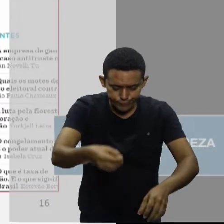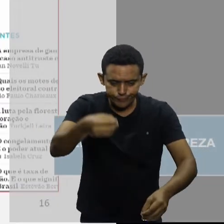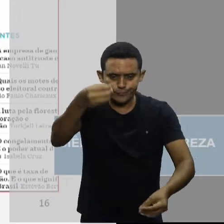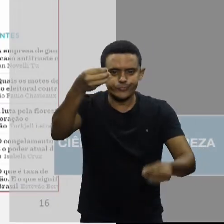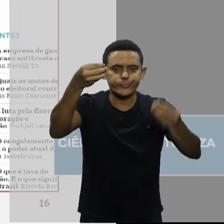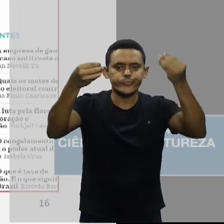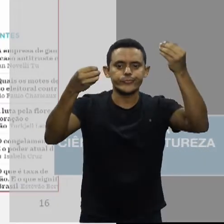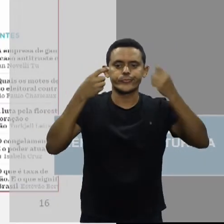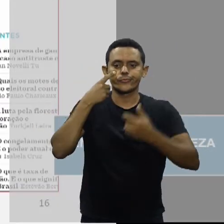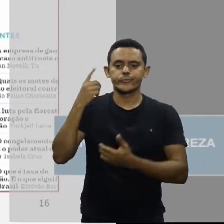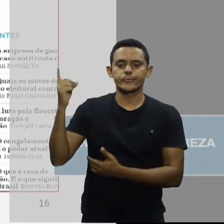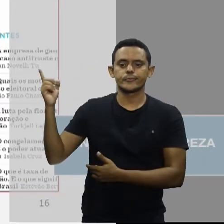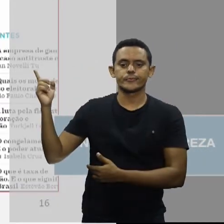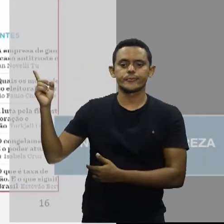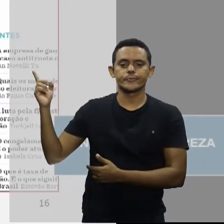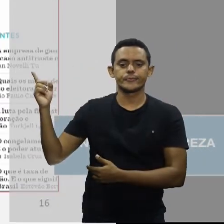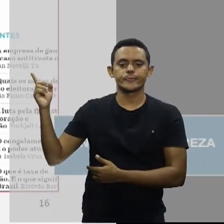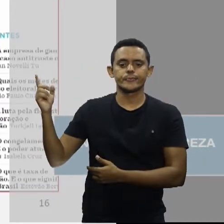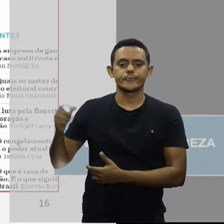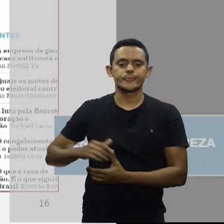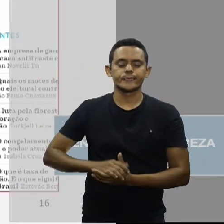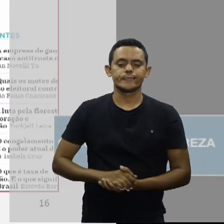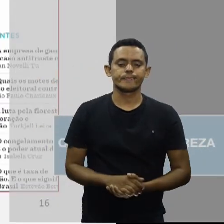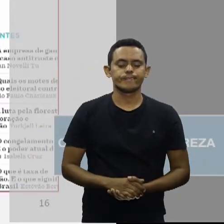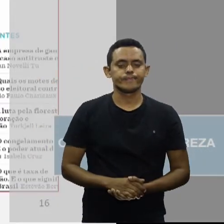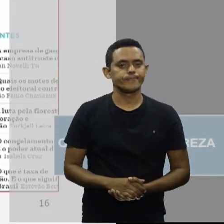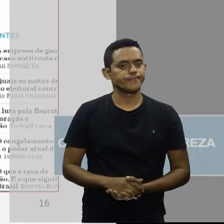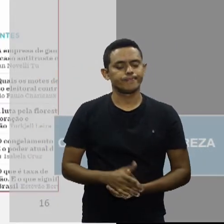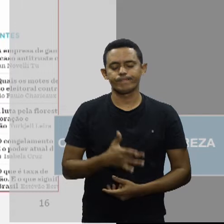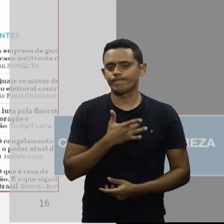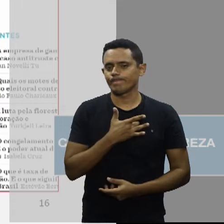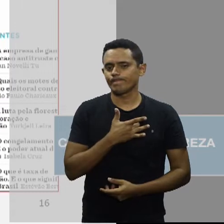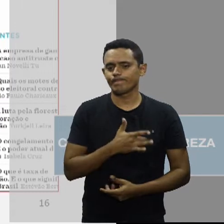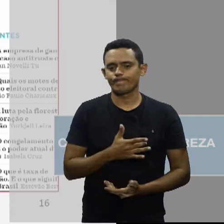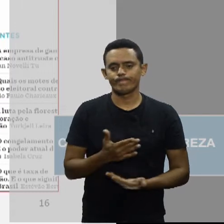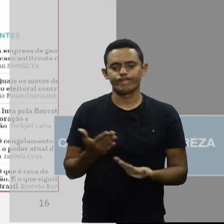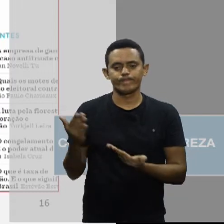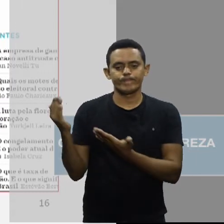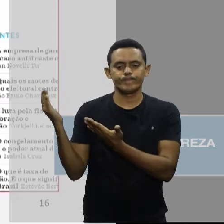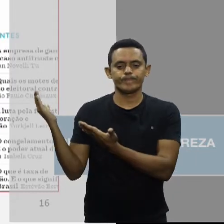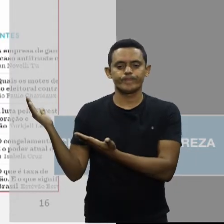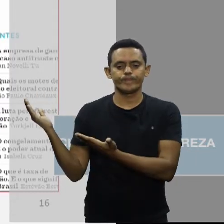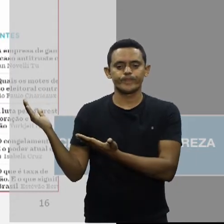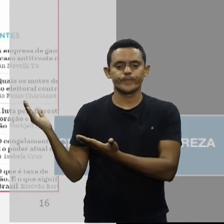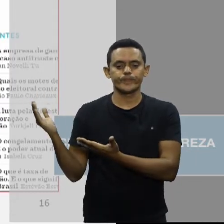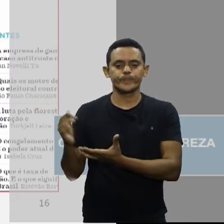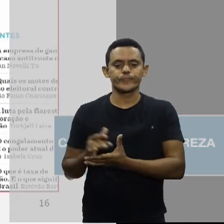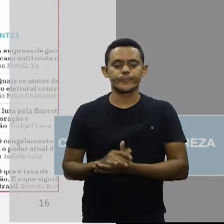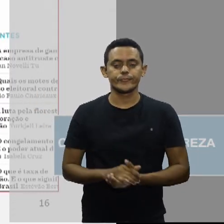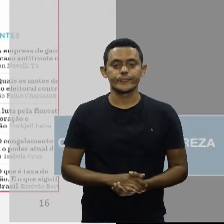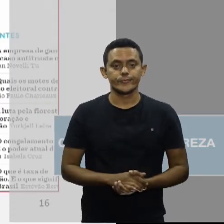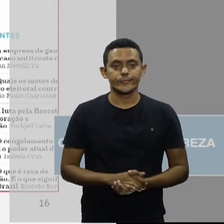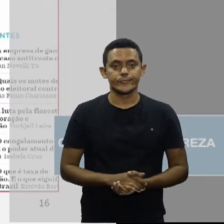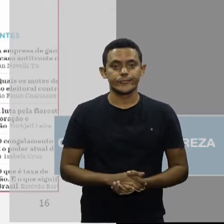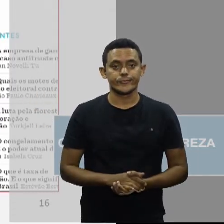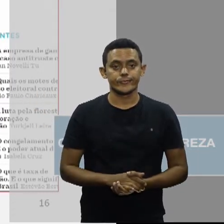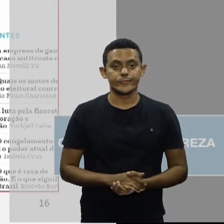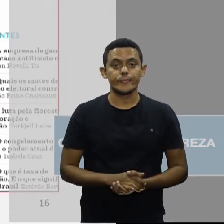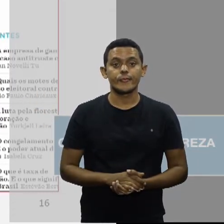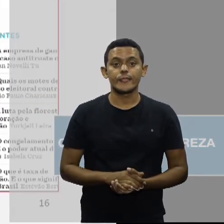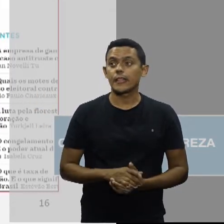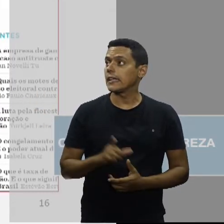450 anos para se desfazer. E aí, a gente vê a imagem de um mergulhador, né? Isso aí é lá no mar